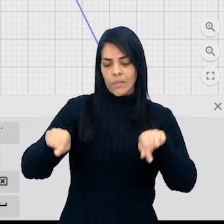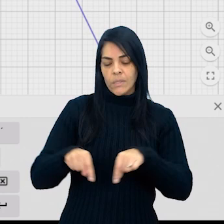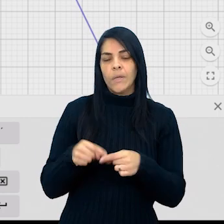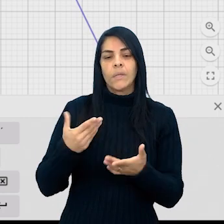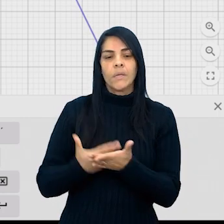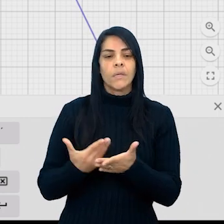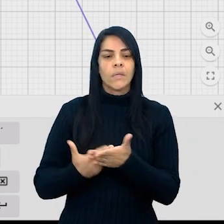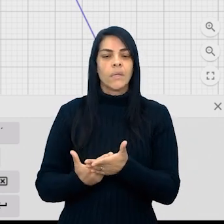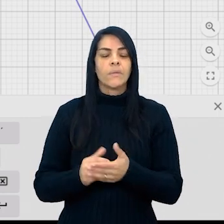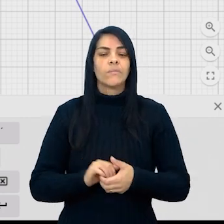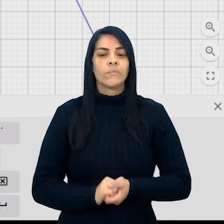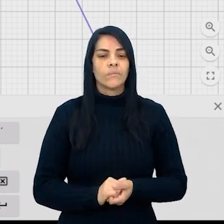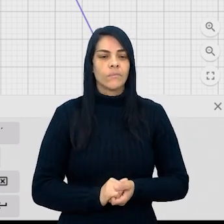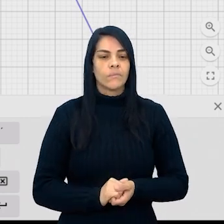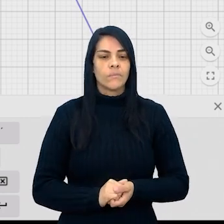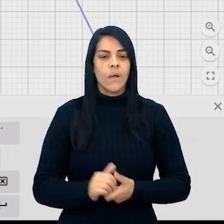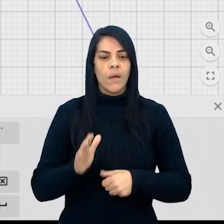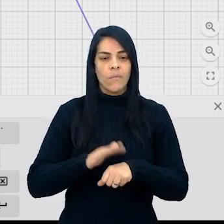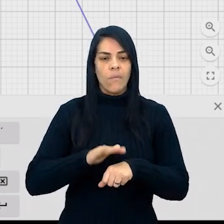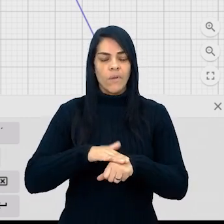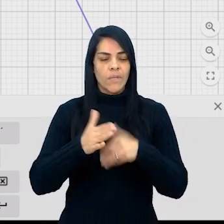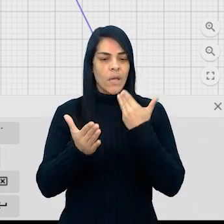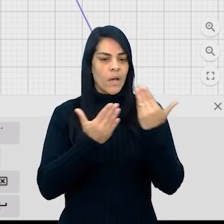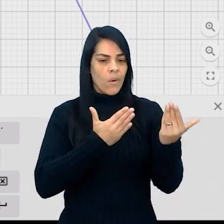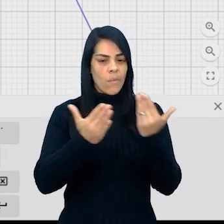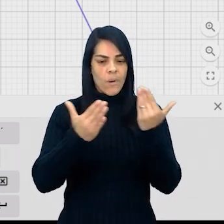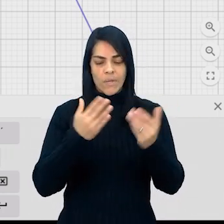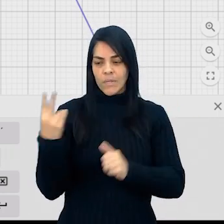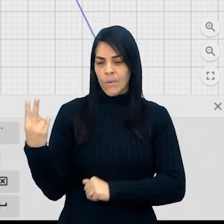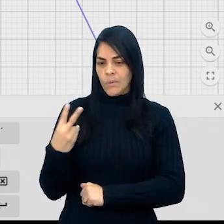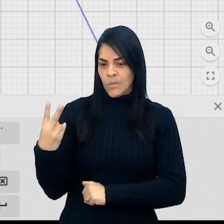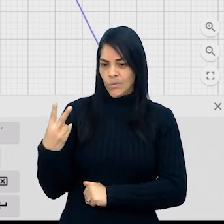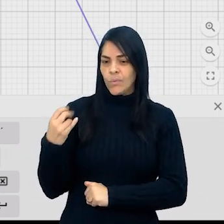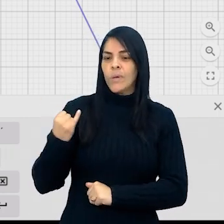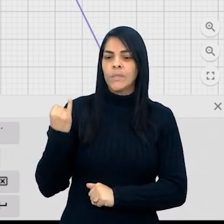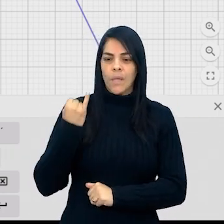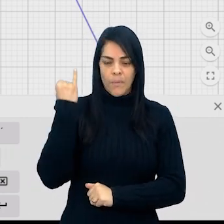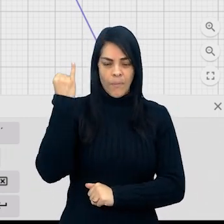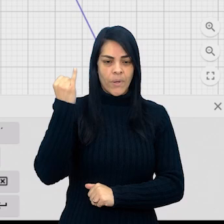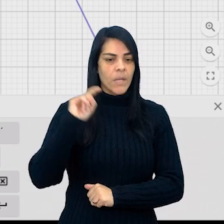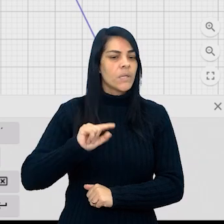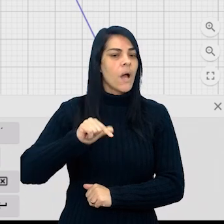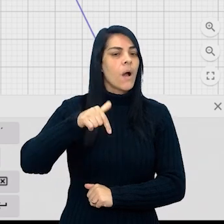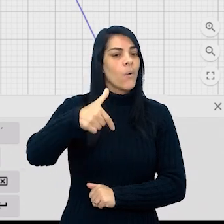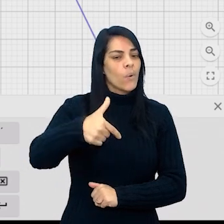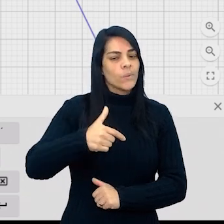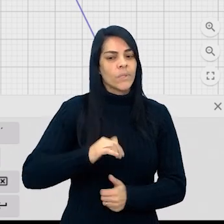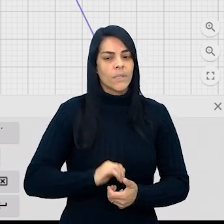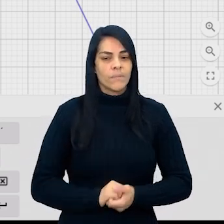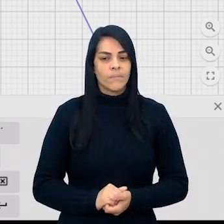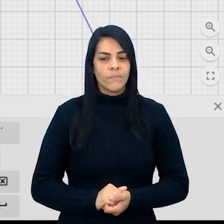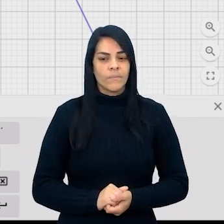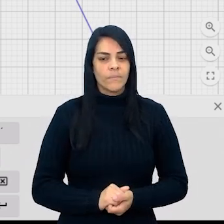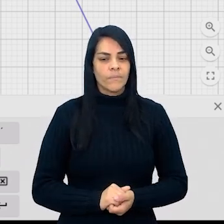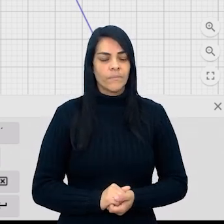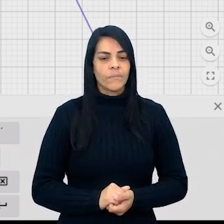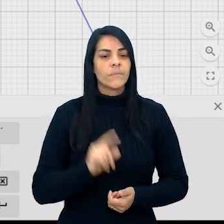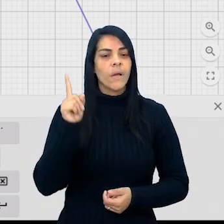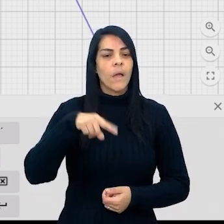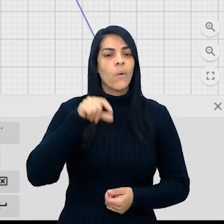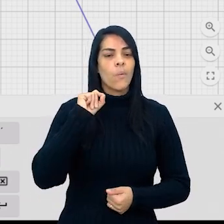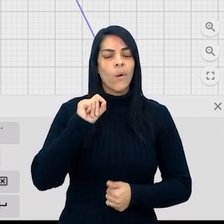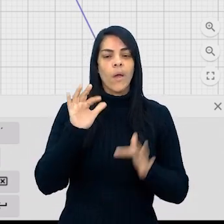Aí, voltando, eu vou fazer a comparação das duas, é importante. Aí, a próxima seria já